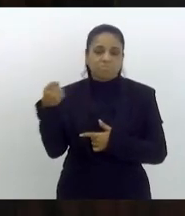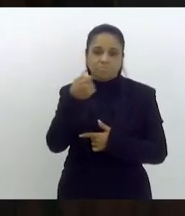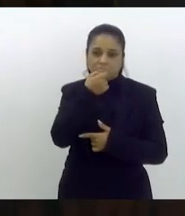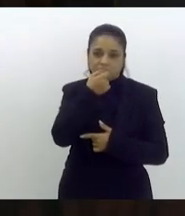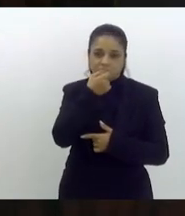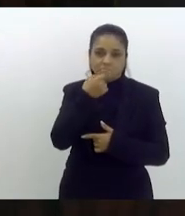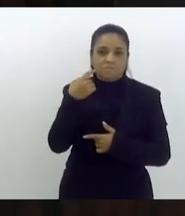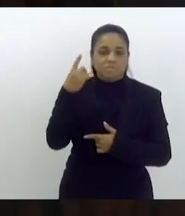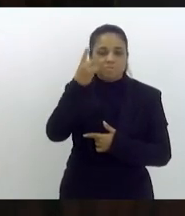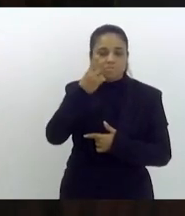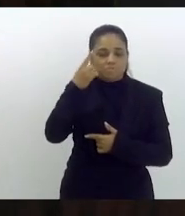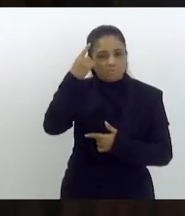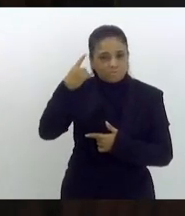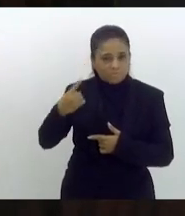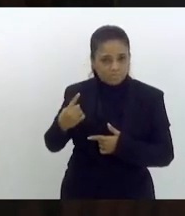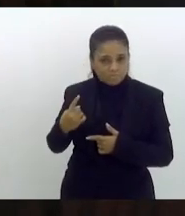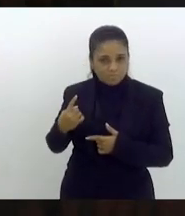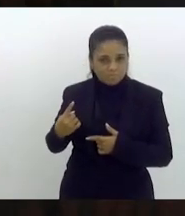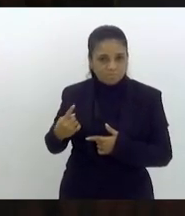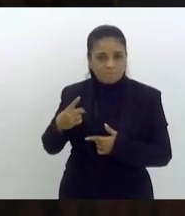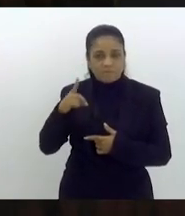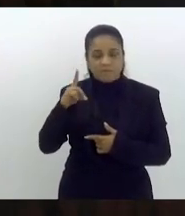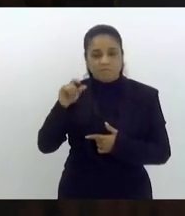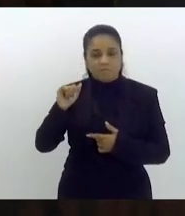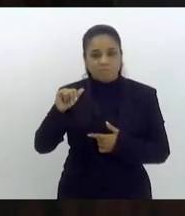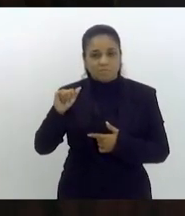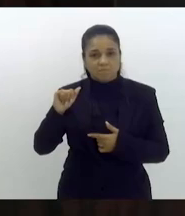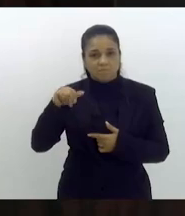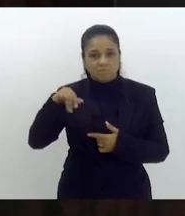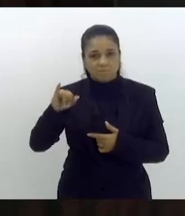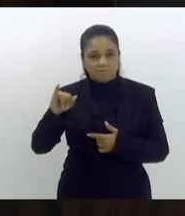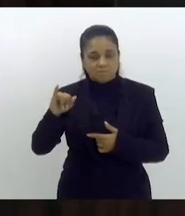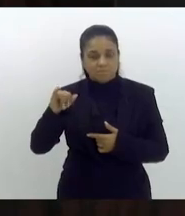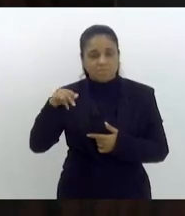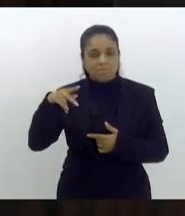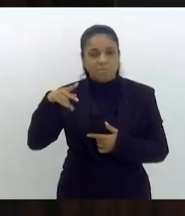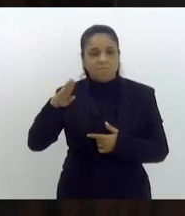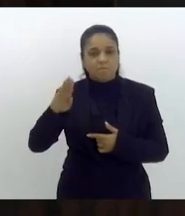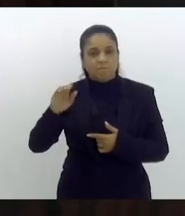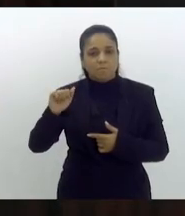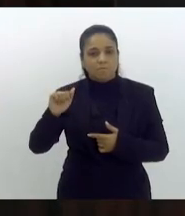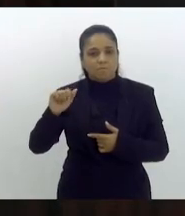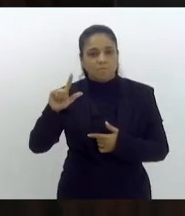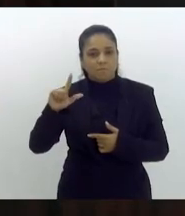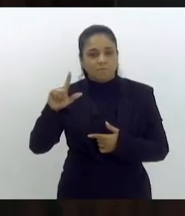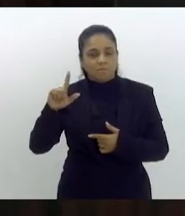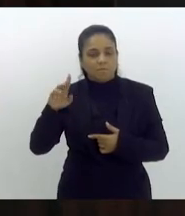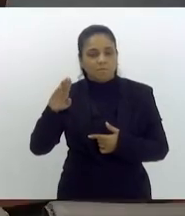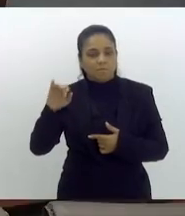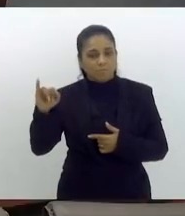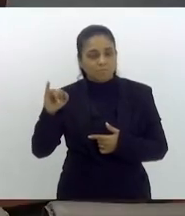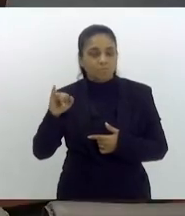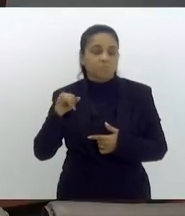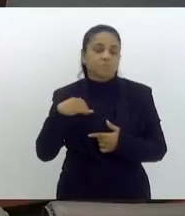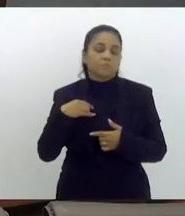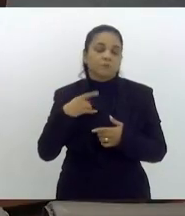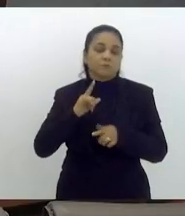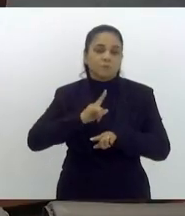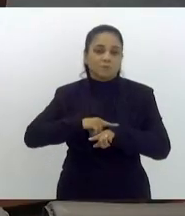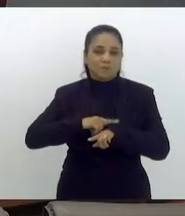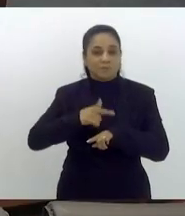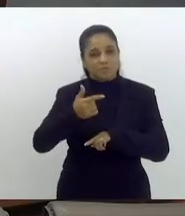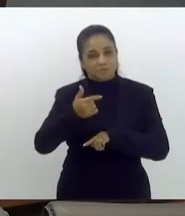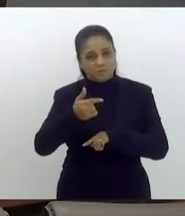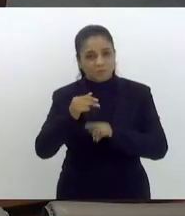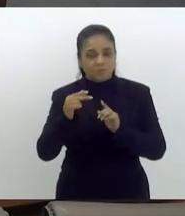danibal pediria deputada que fizesse uso da Tribuna do tempo regimental que Reche ainda se